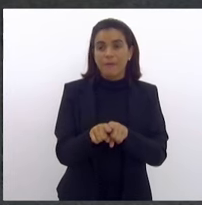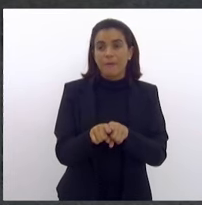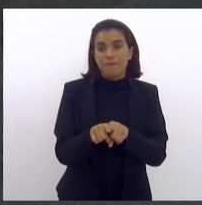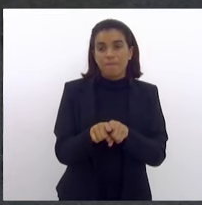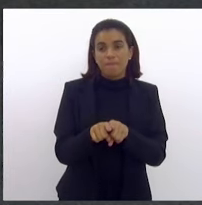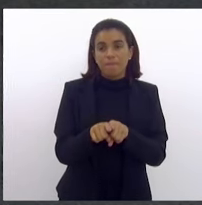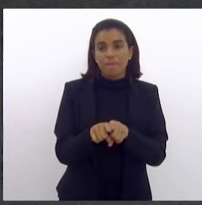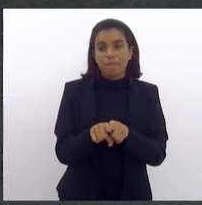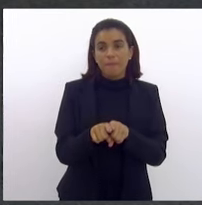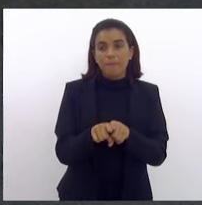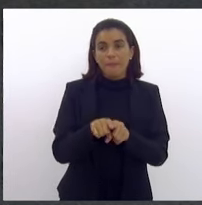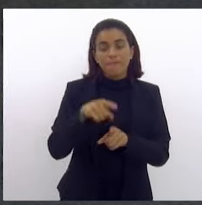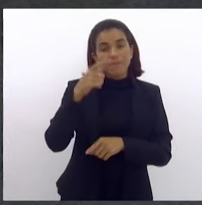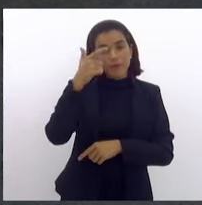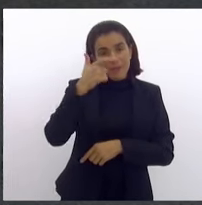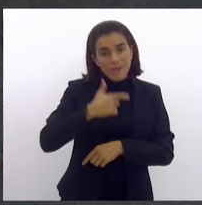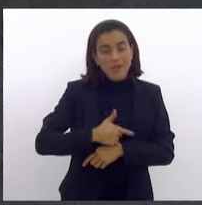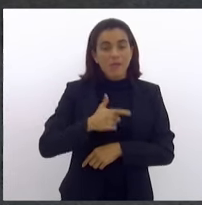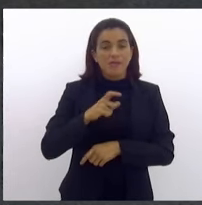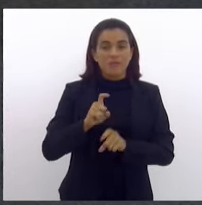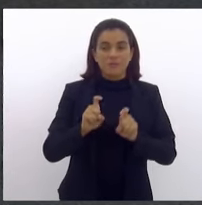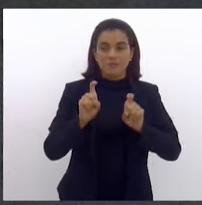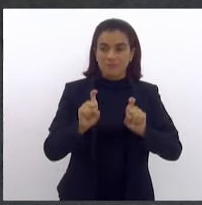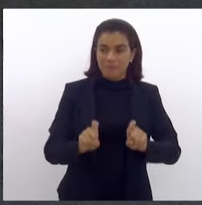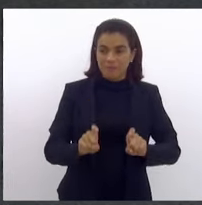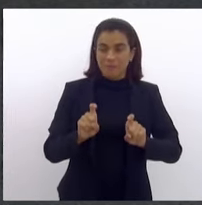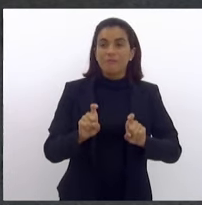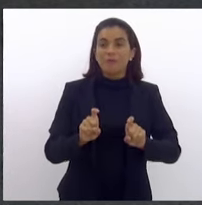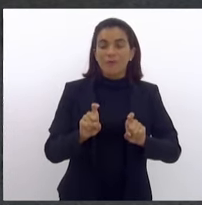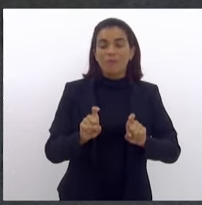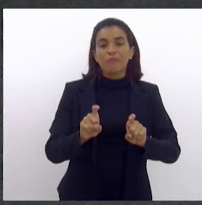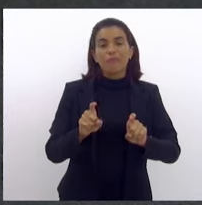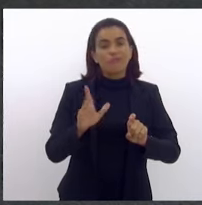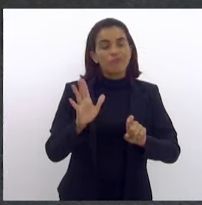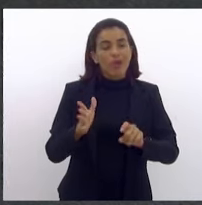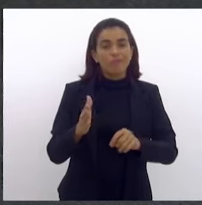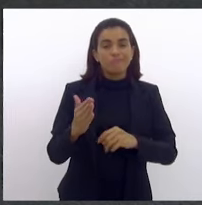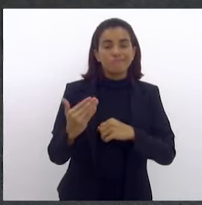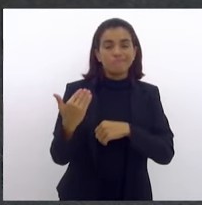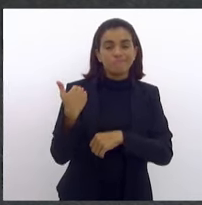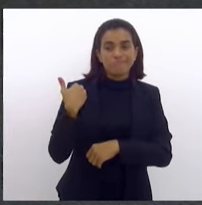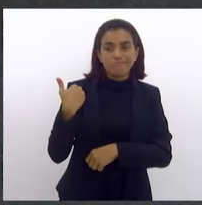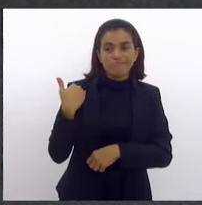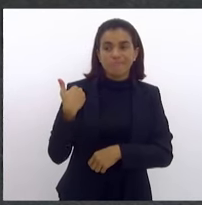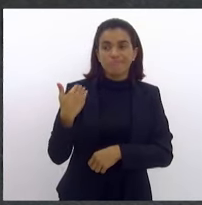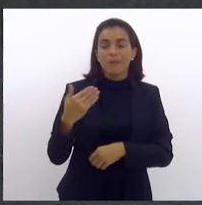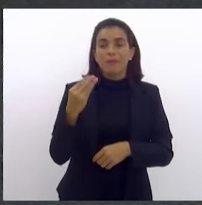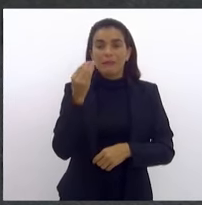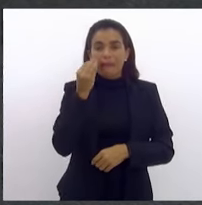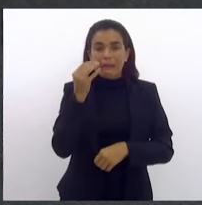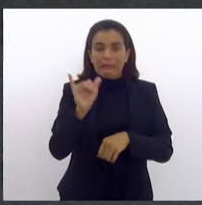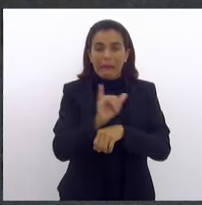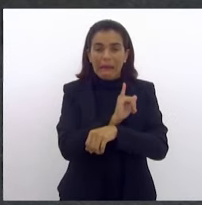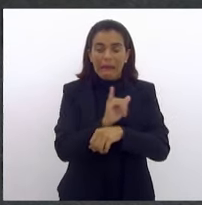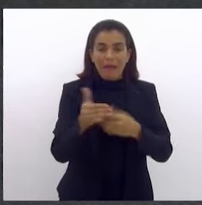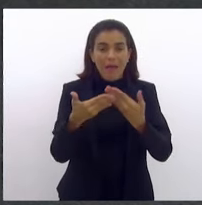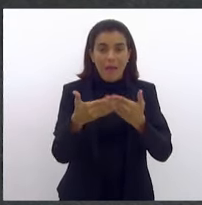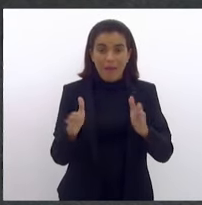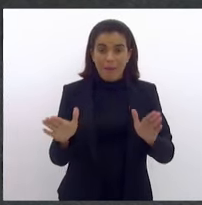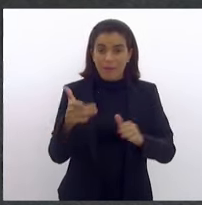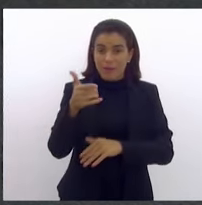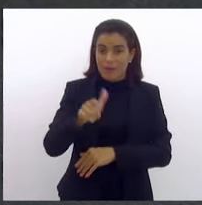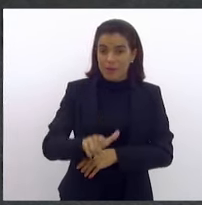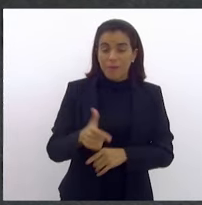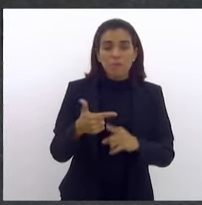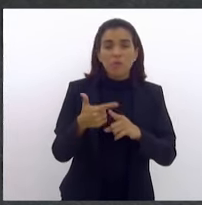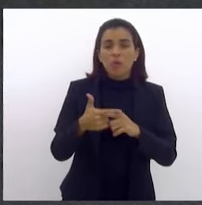eu fui, que a gente tomou posse, o mandato foi acionado para a reabertura, para ver o que estava acontecendo, porque o